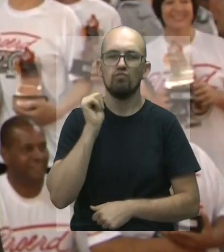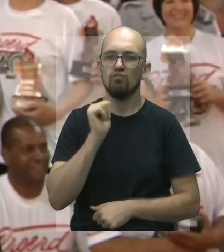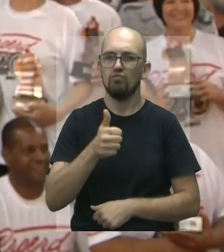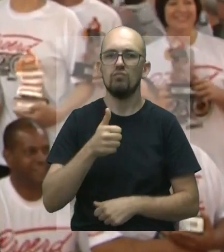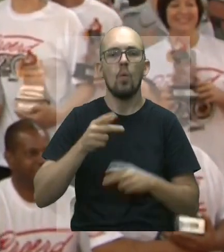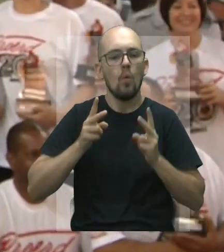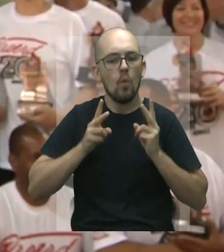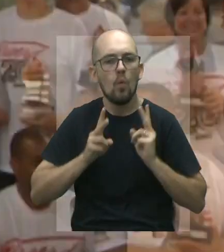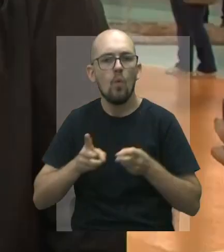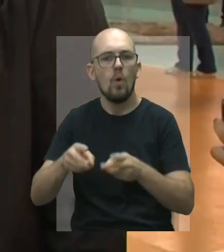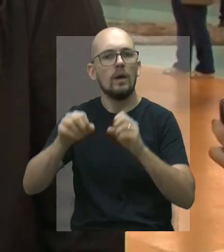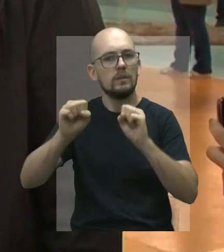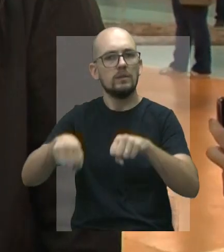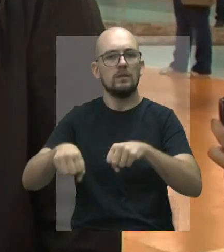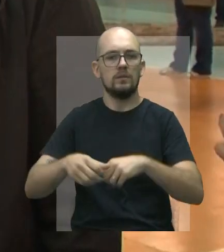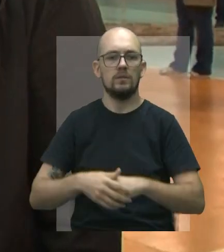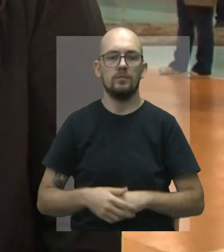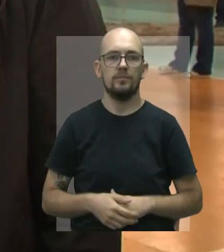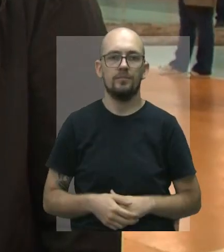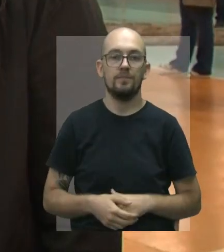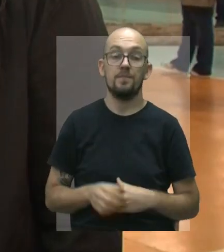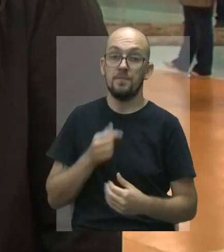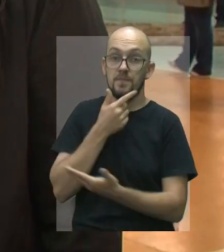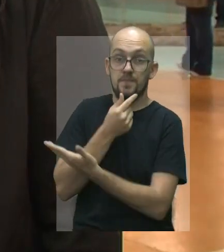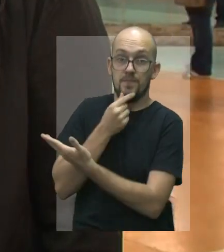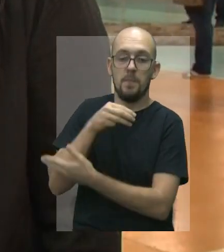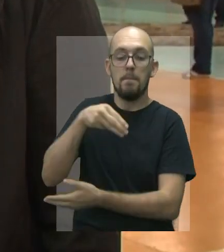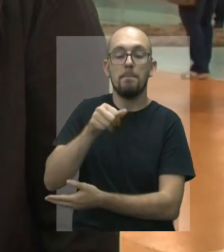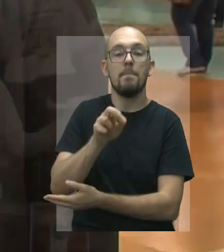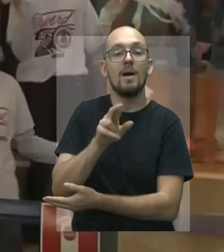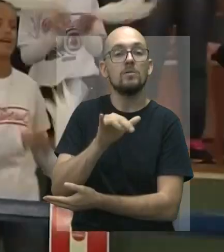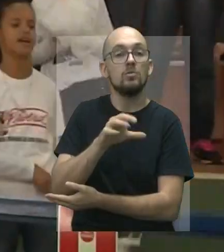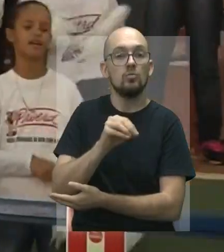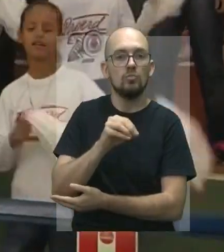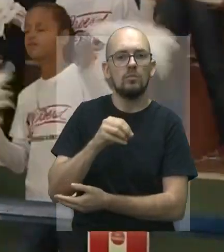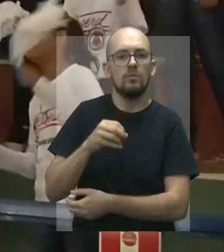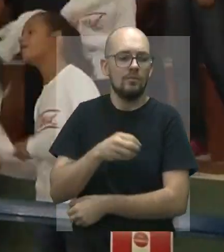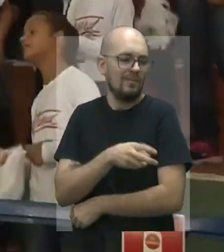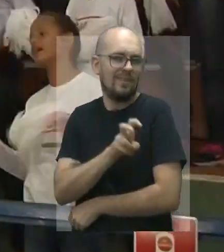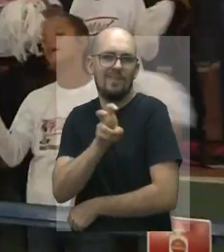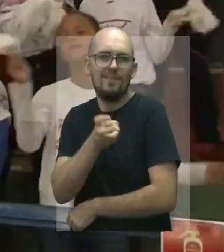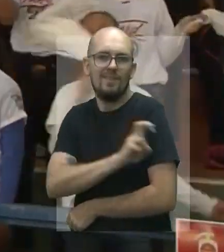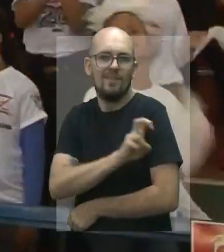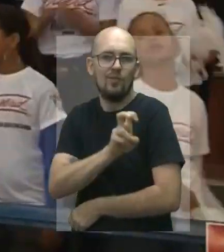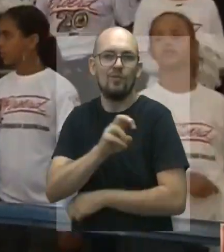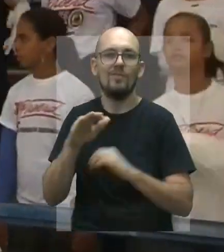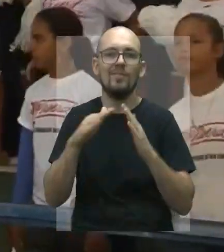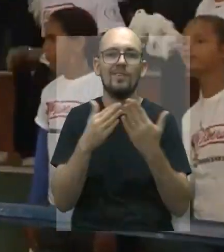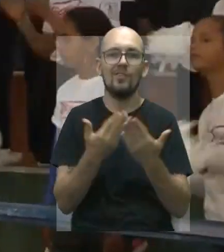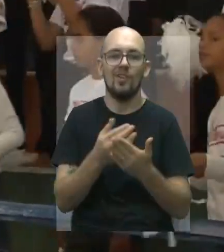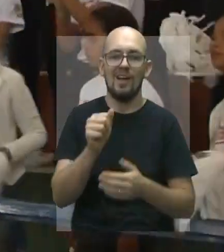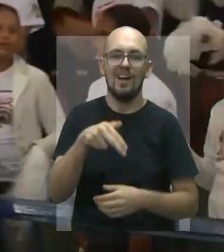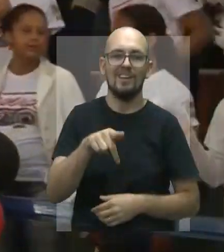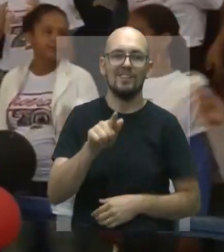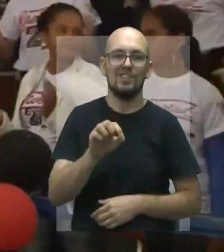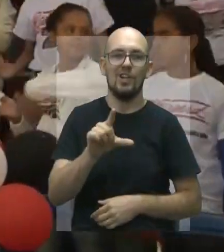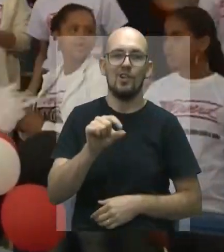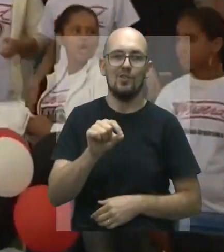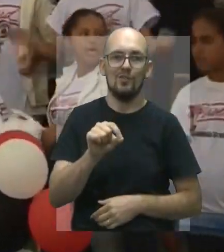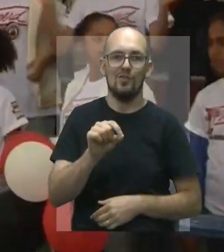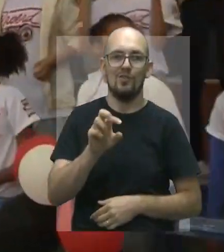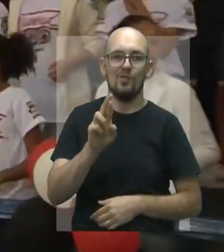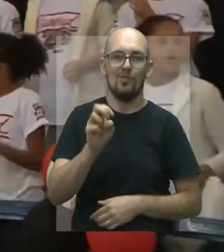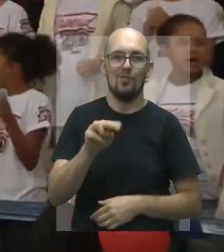que continuar sim. O Márcio, que está no 5º ano do ensino fundamental, na EMF, vereador Ângelo Ronquezel, adorou